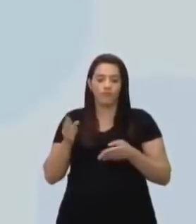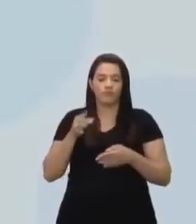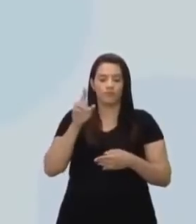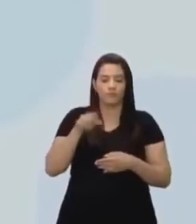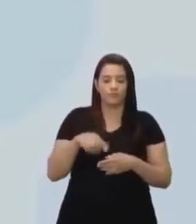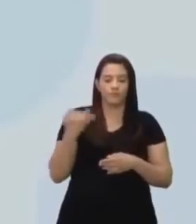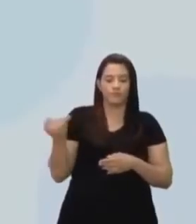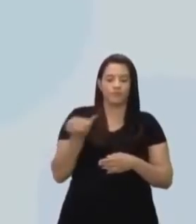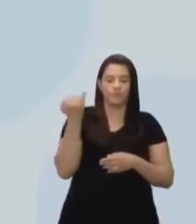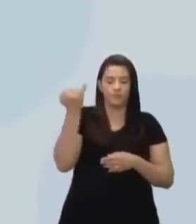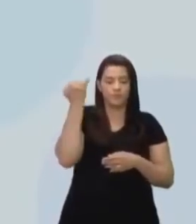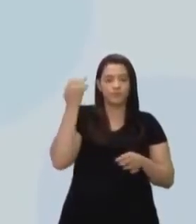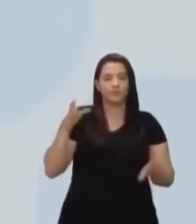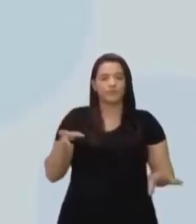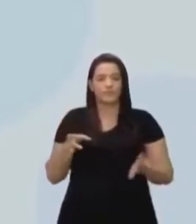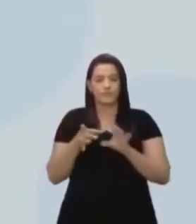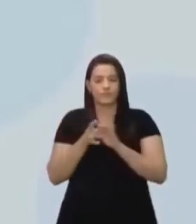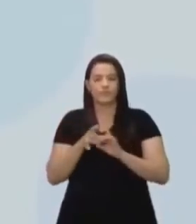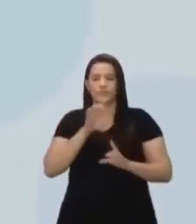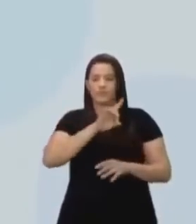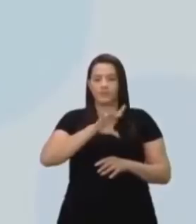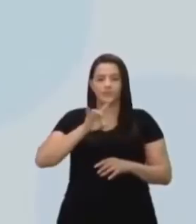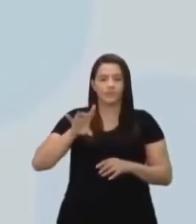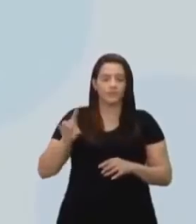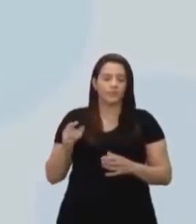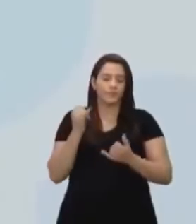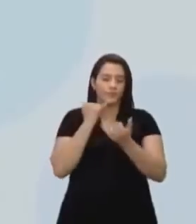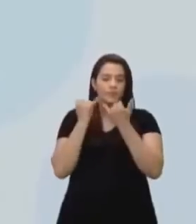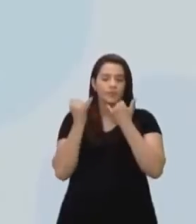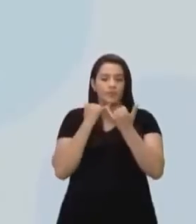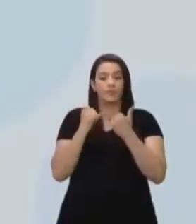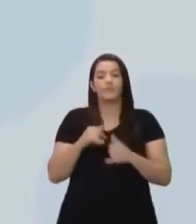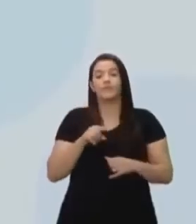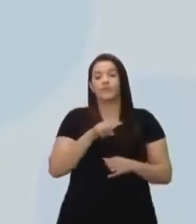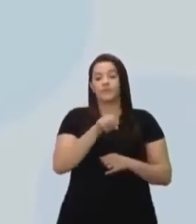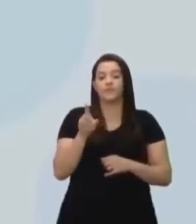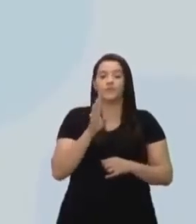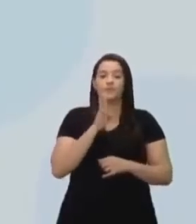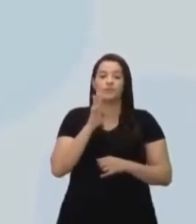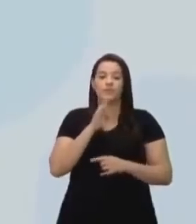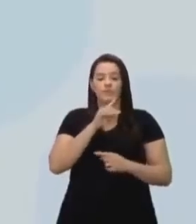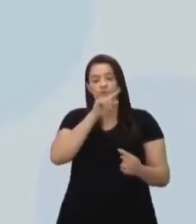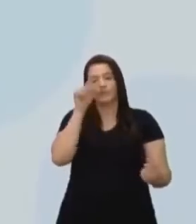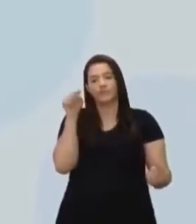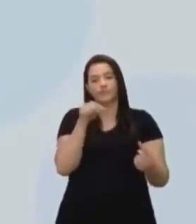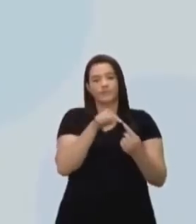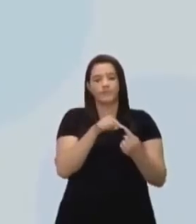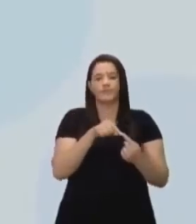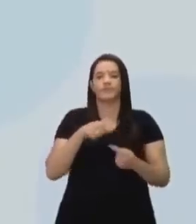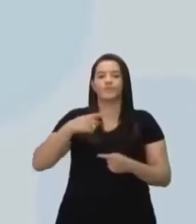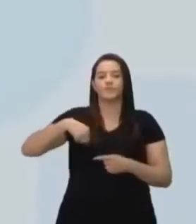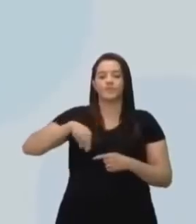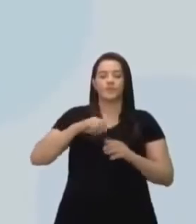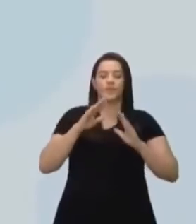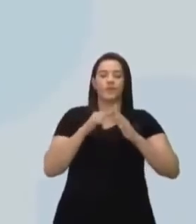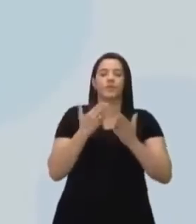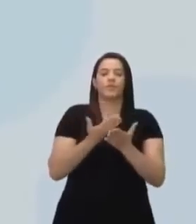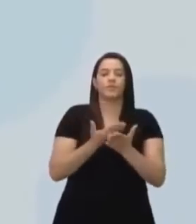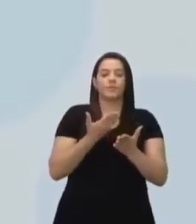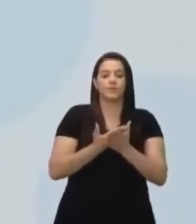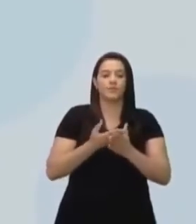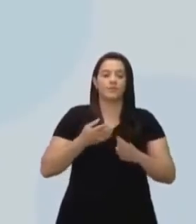que estejamos apropriados em relação a esses indicadores, que a gente conheça as metas da nossa escola, né, do